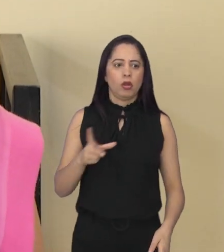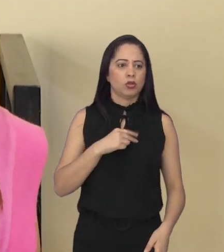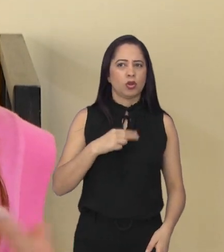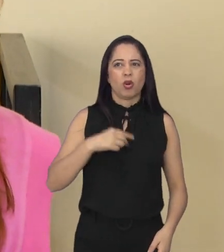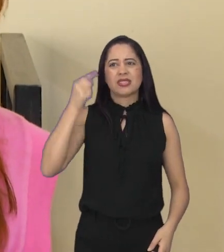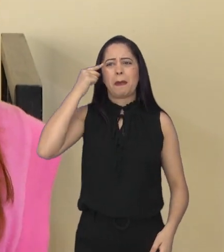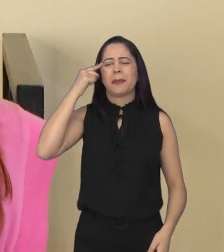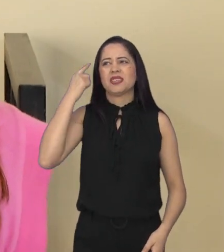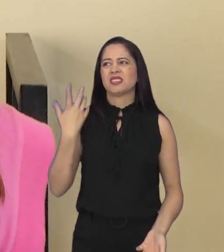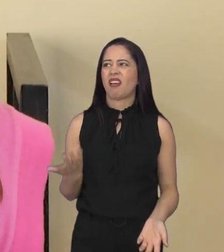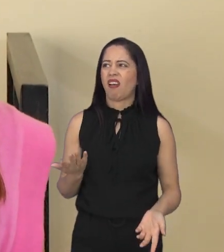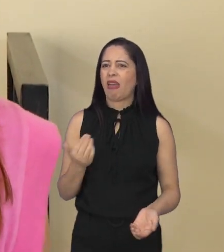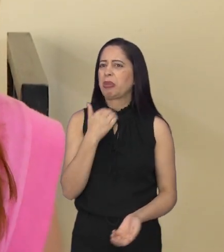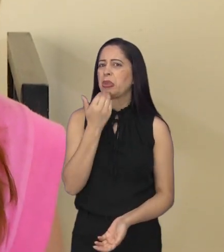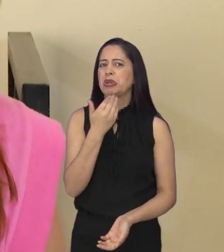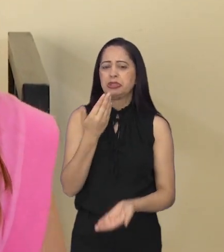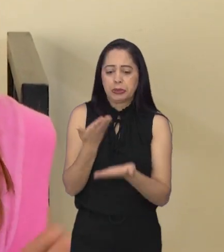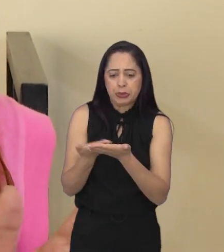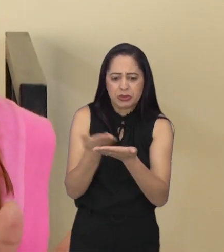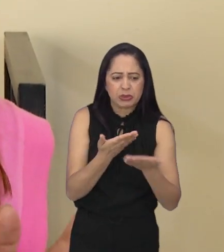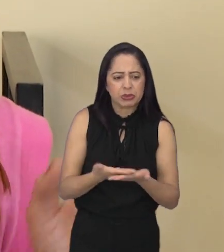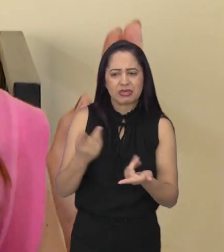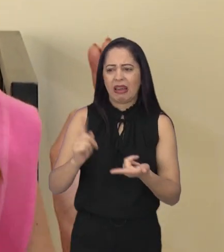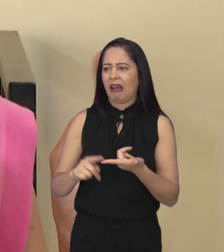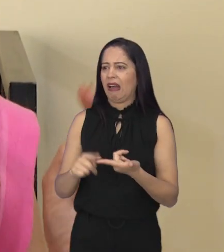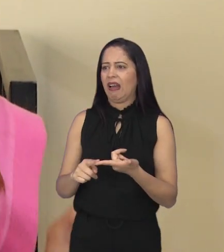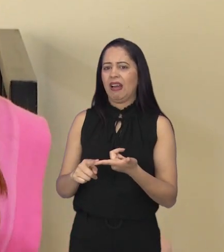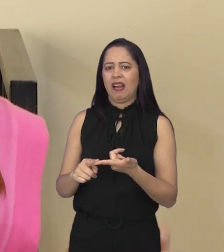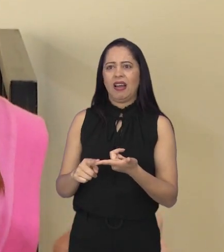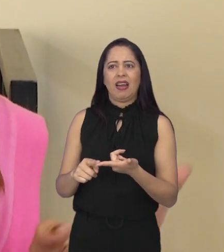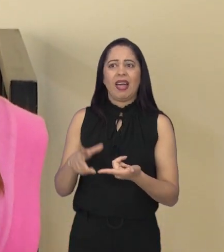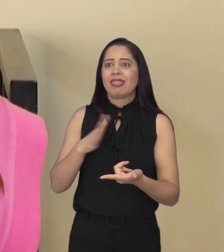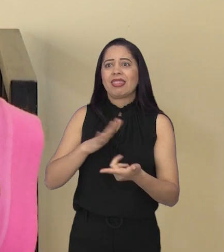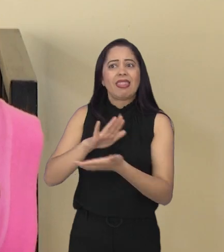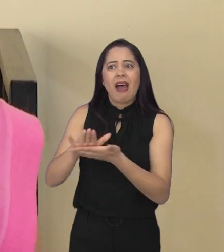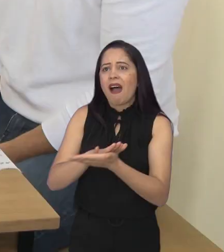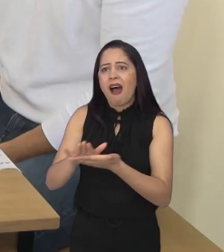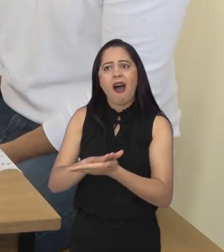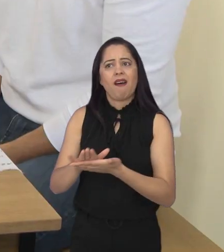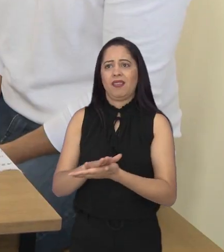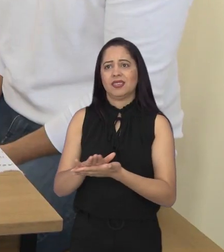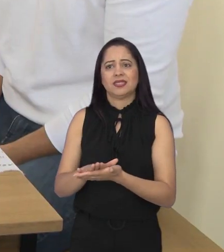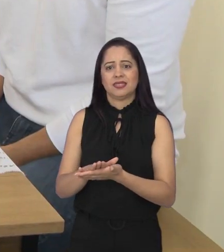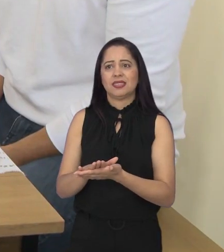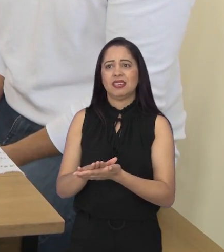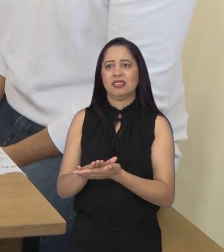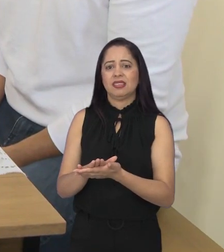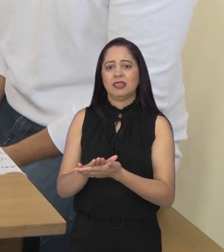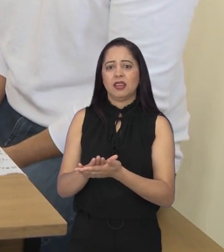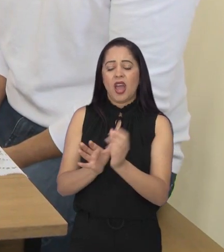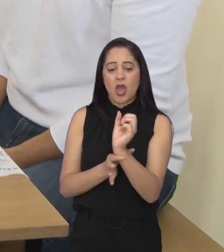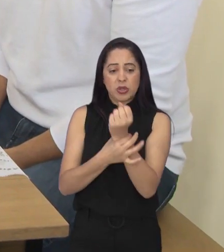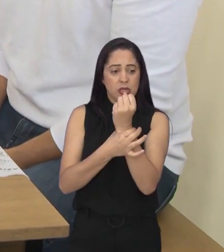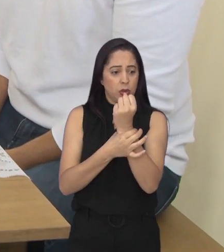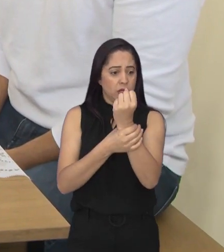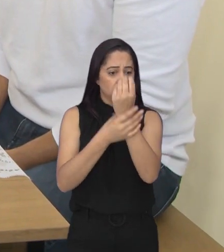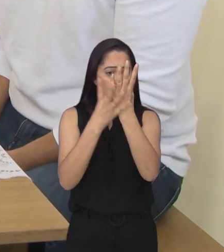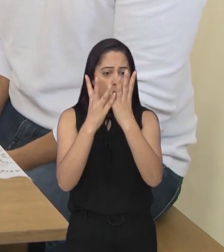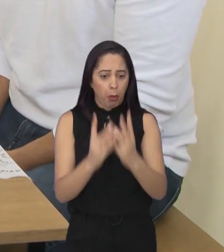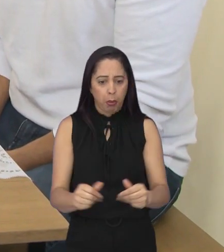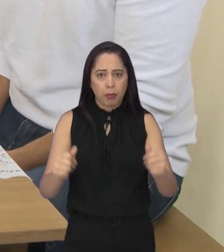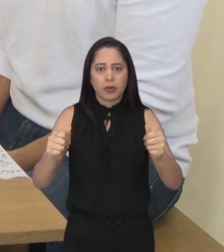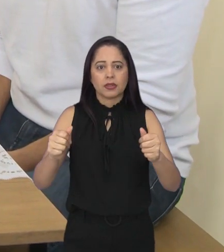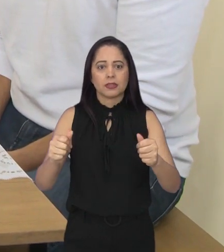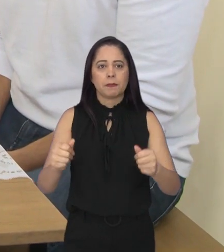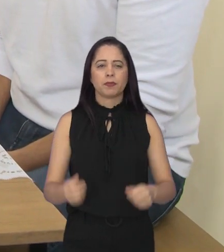nada ter estudado, tudo. Então, assim, tudo aquilo que era algo, uma zona de conforto, algo que me trazia segurança, eu me vi de